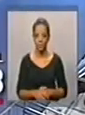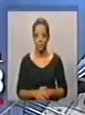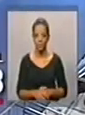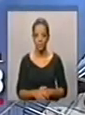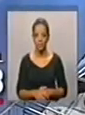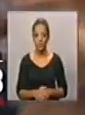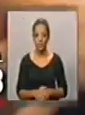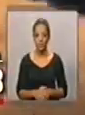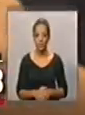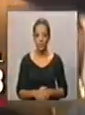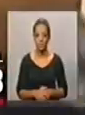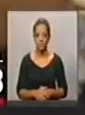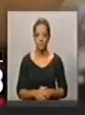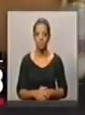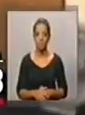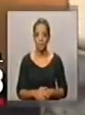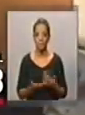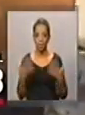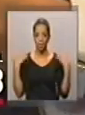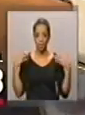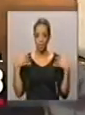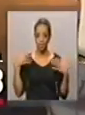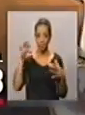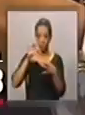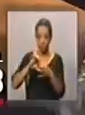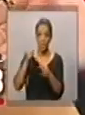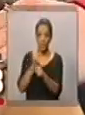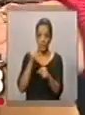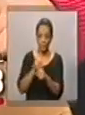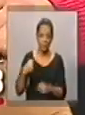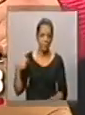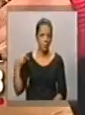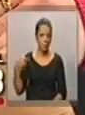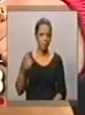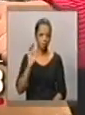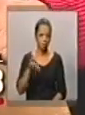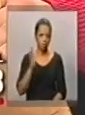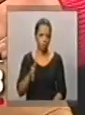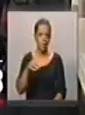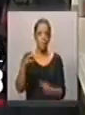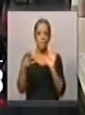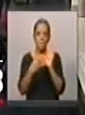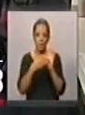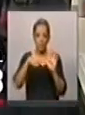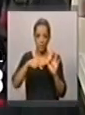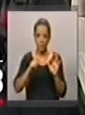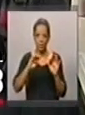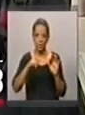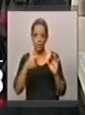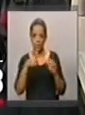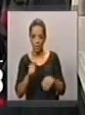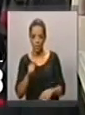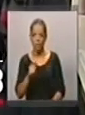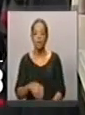pulsos. A ginástica laboral já é uma rotina implementada na Nestlé há muito tempo. Há 92